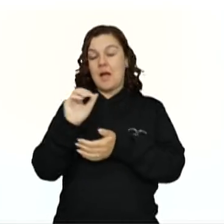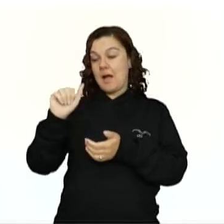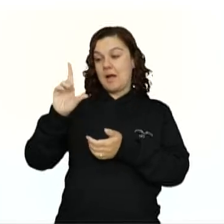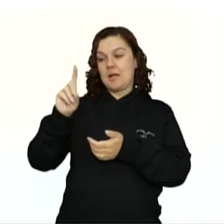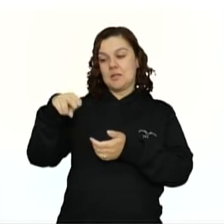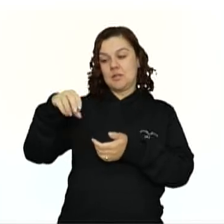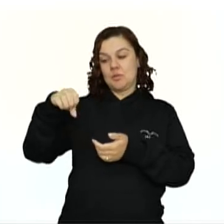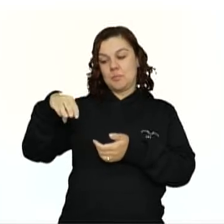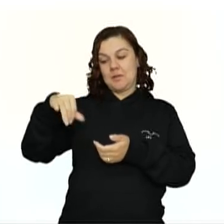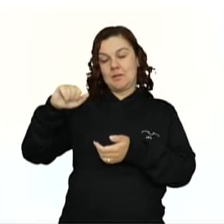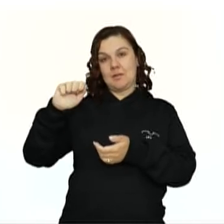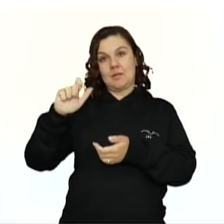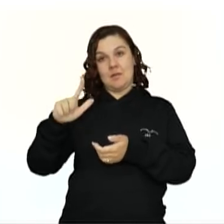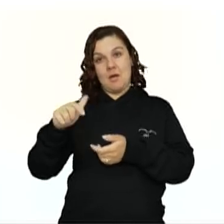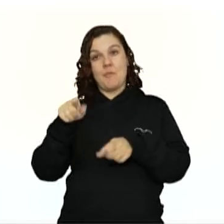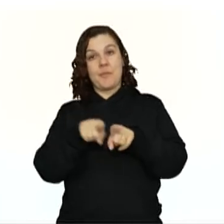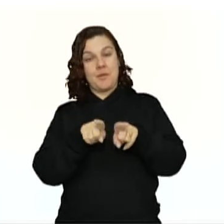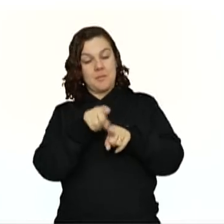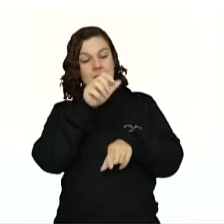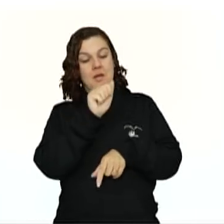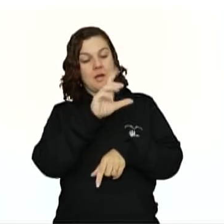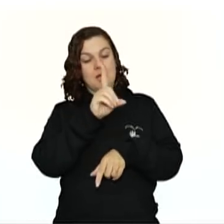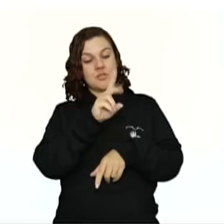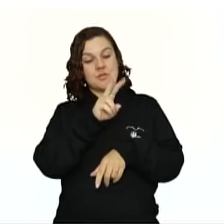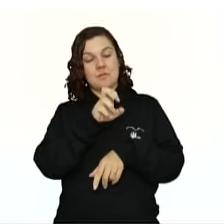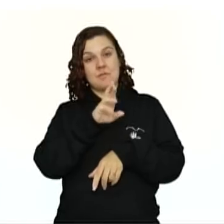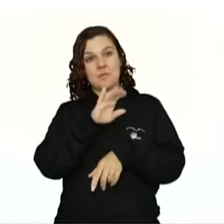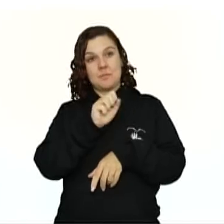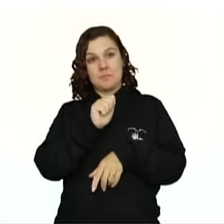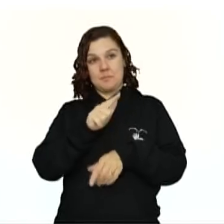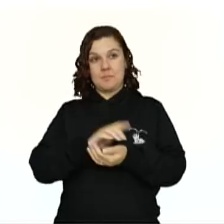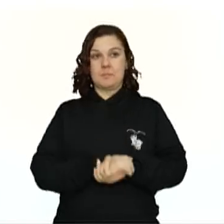adjunto adnominal e adjunto adverbial.